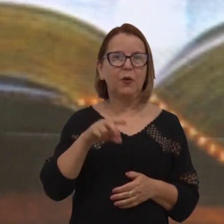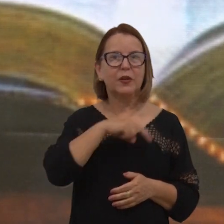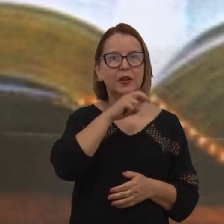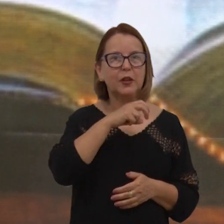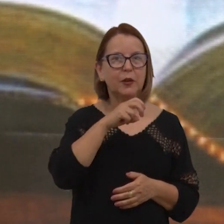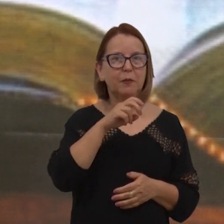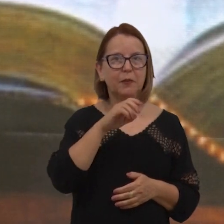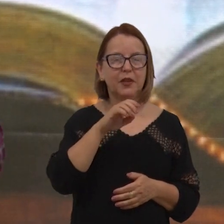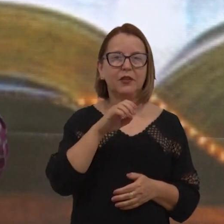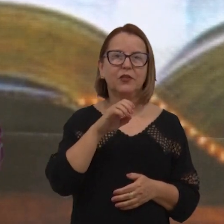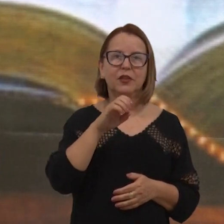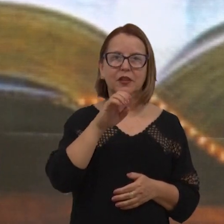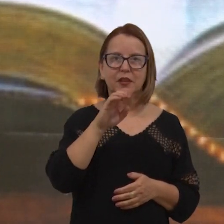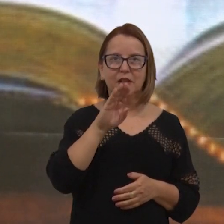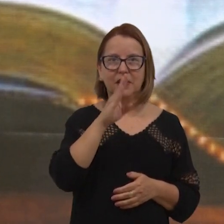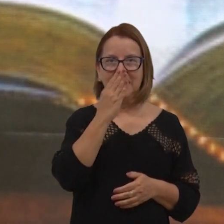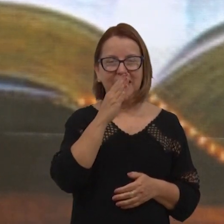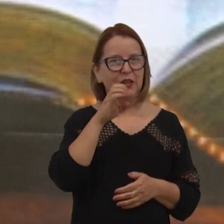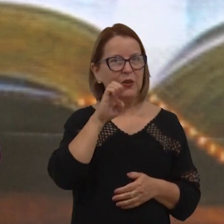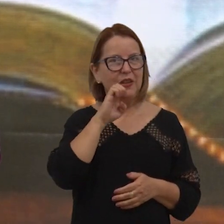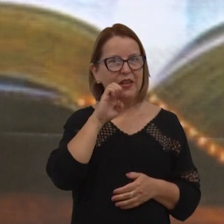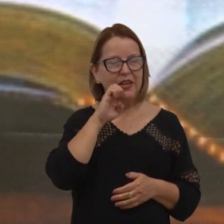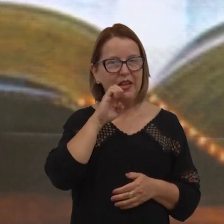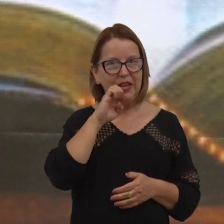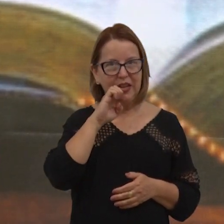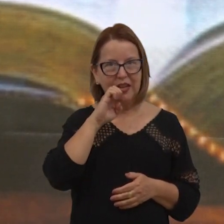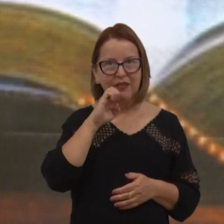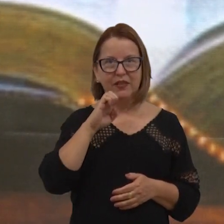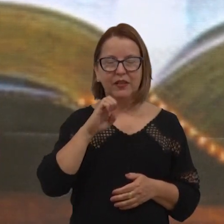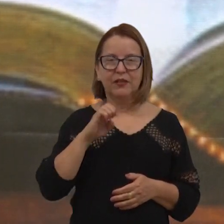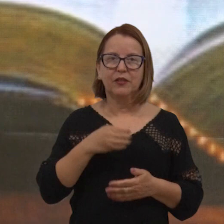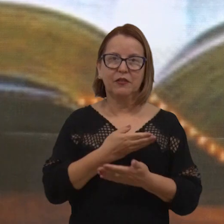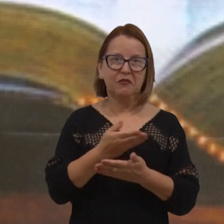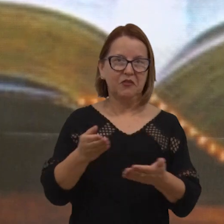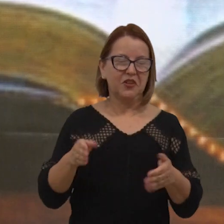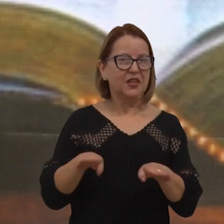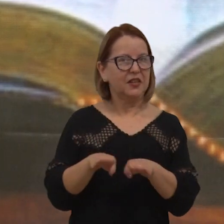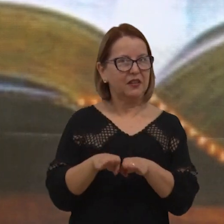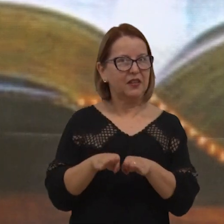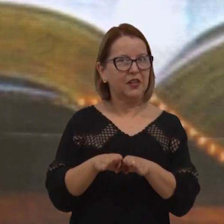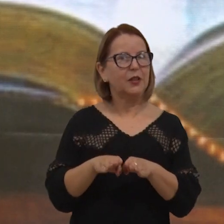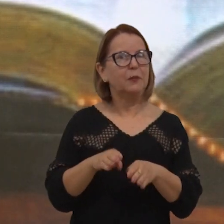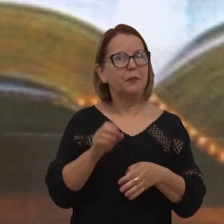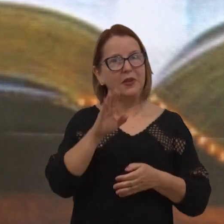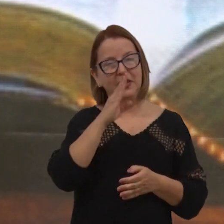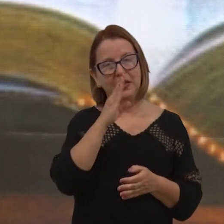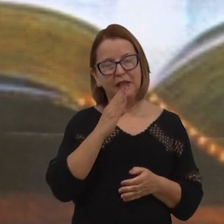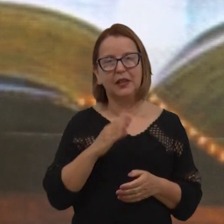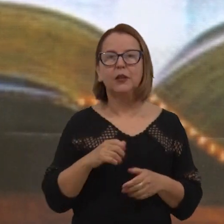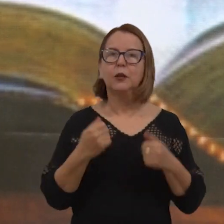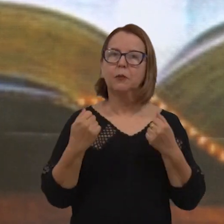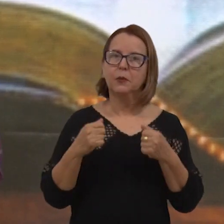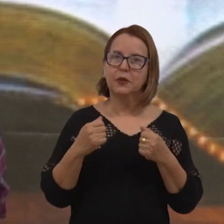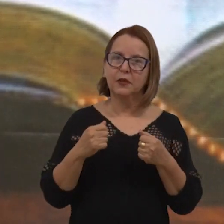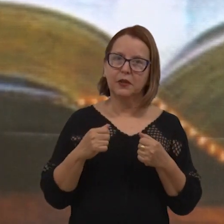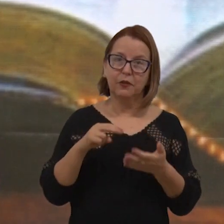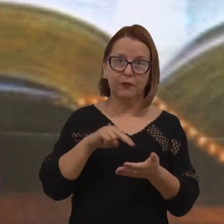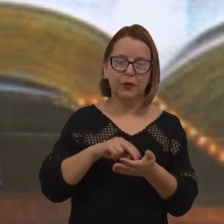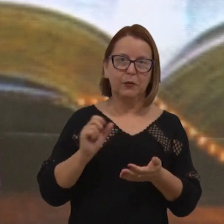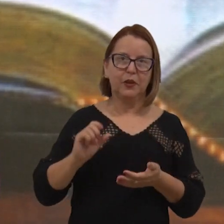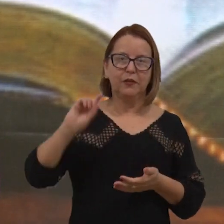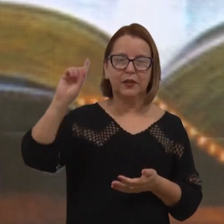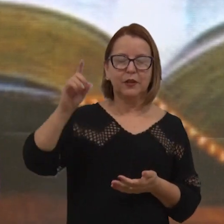sejam corrompidas e nós precisamos olhar para tudo isso que nós estamos falando aqui, à luz da palavra de Deus, para que nós